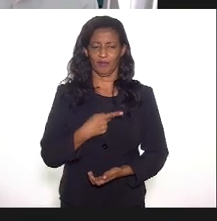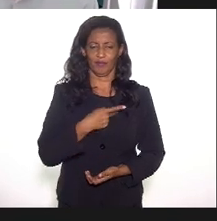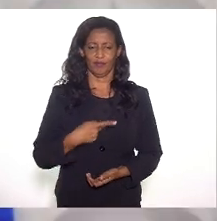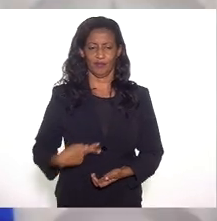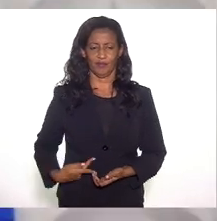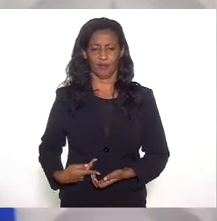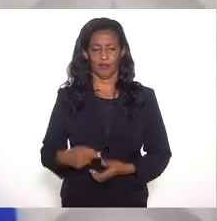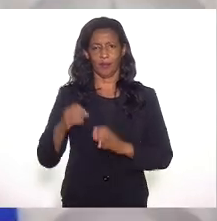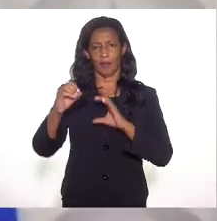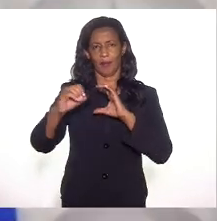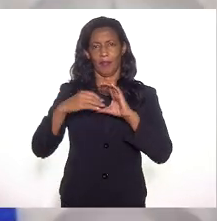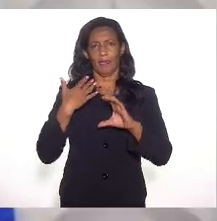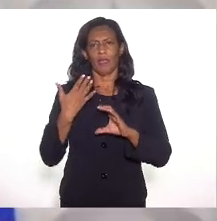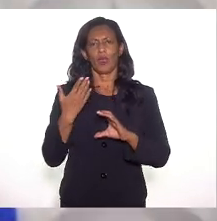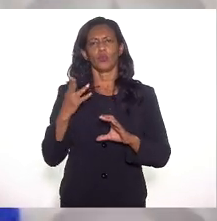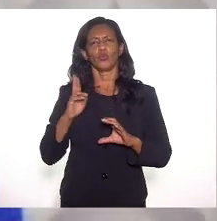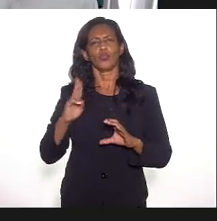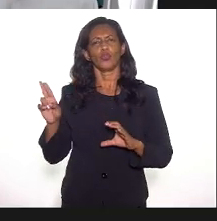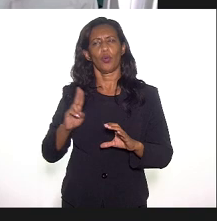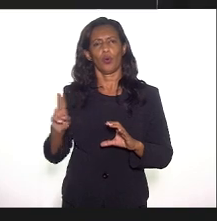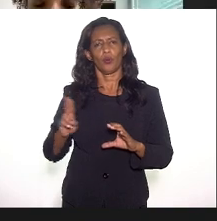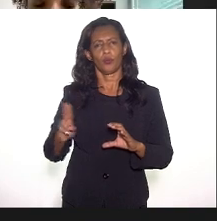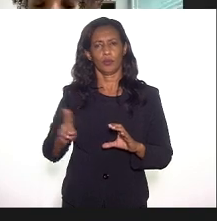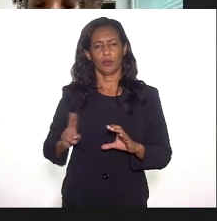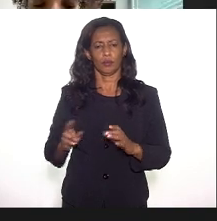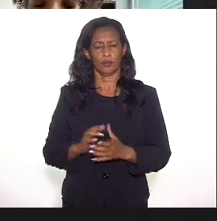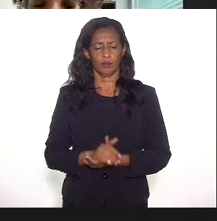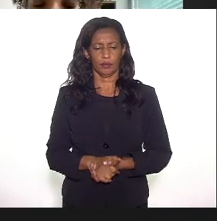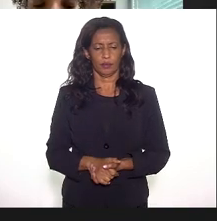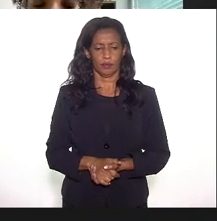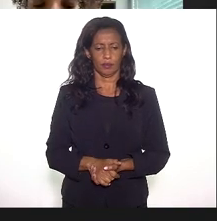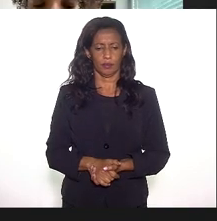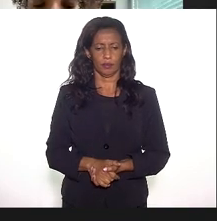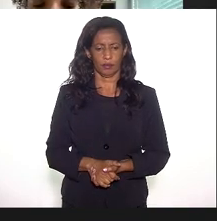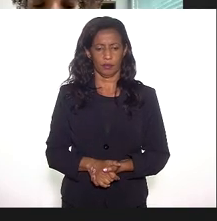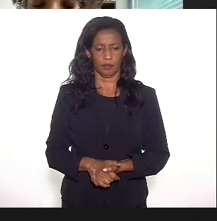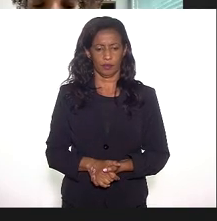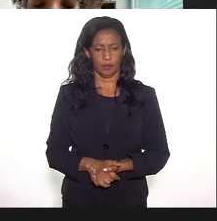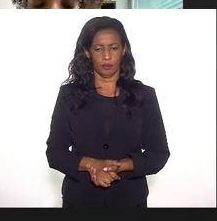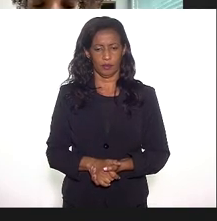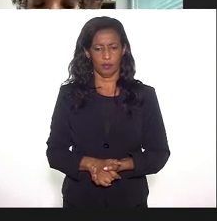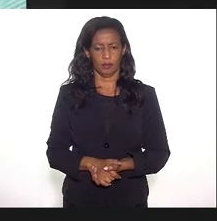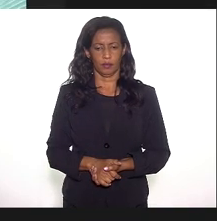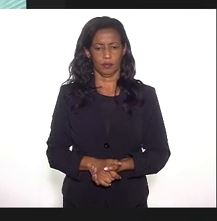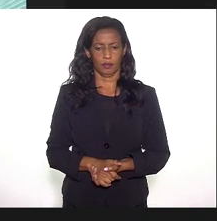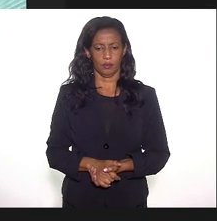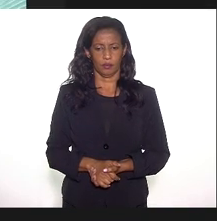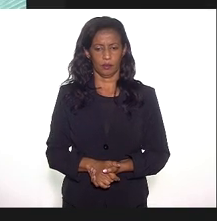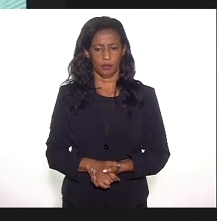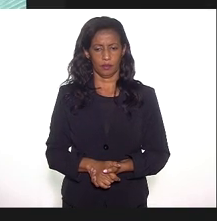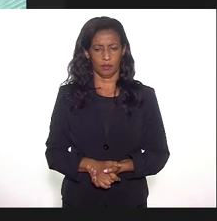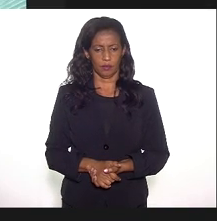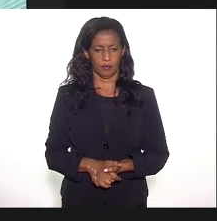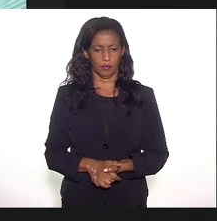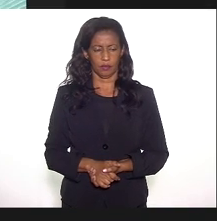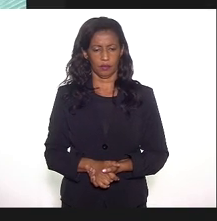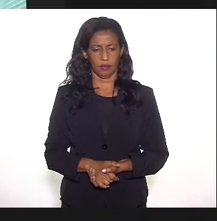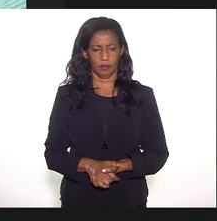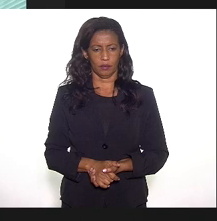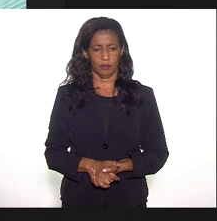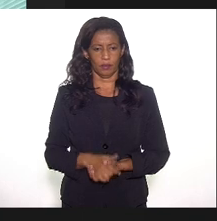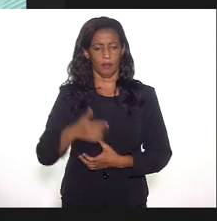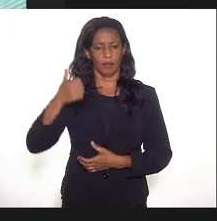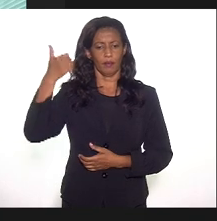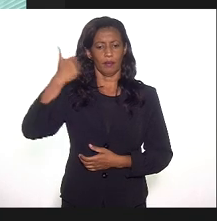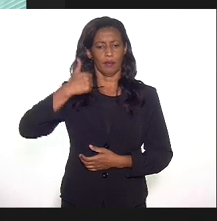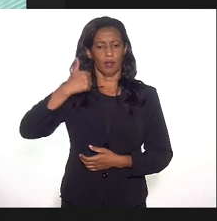Presidente, manda para mim os nomes, por favor. Vou mandar agora na fotografia. Por conta de achar que Tia Ju ia presidir. Então, o primeiro